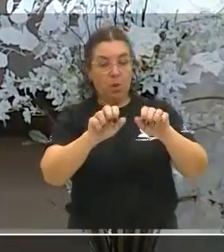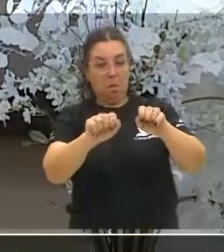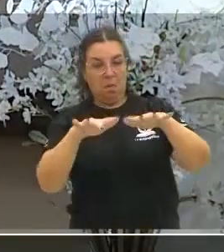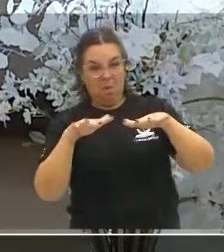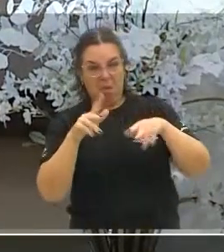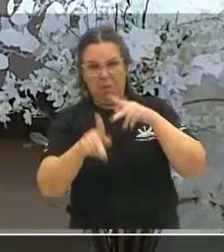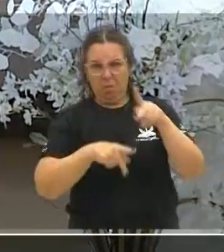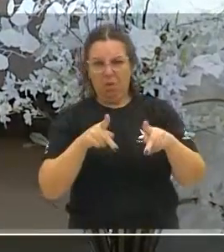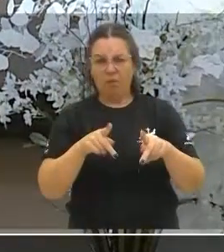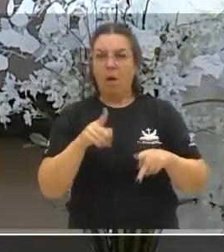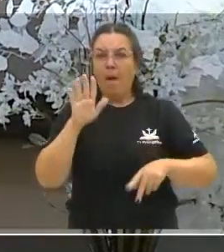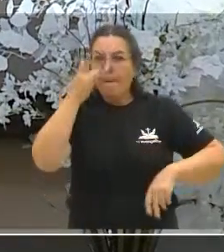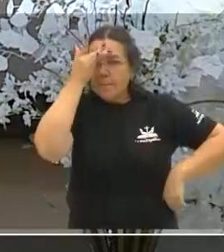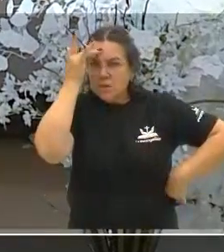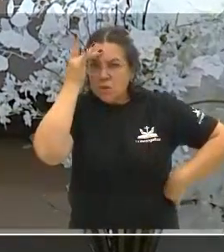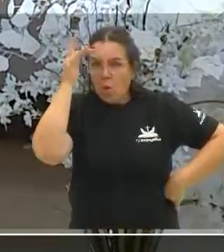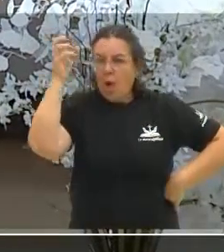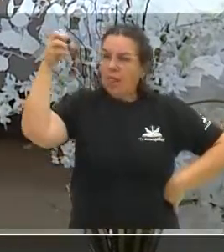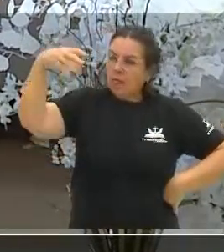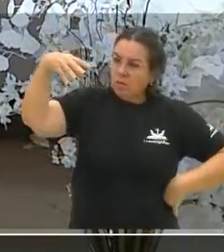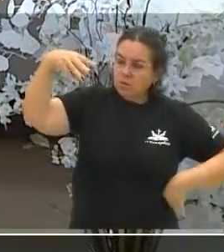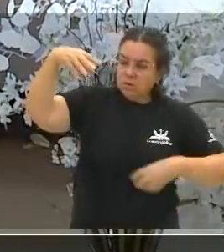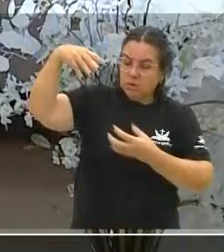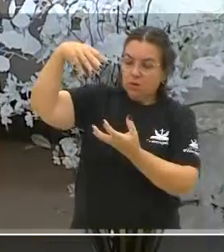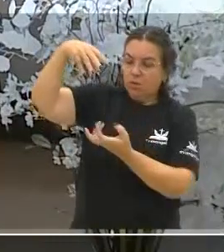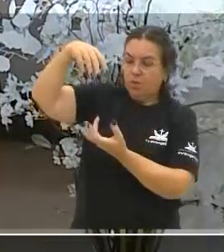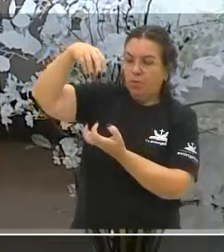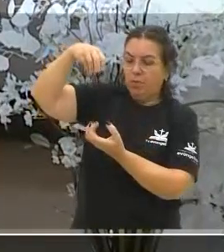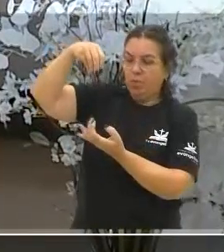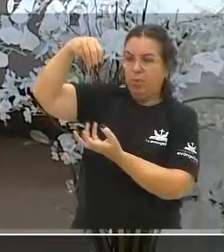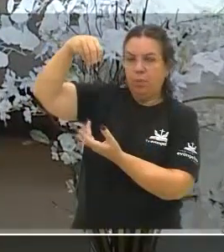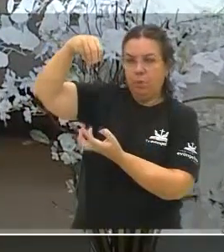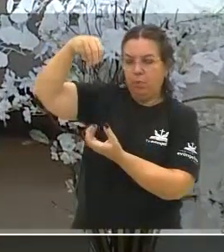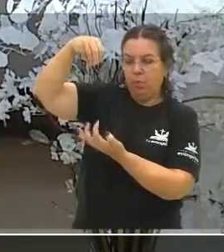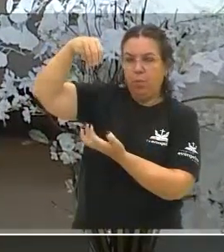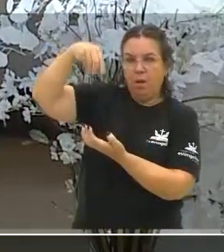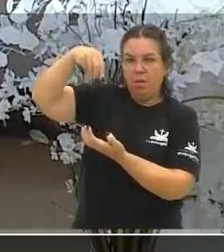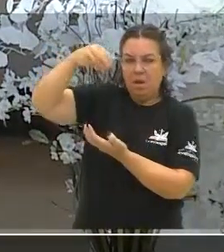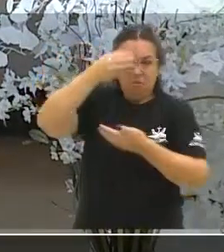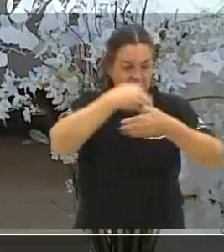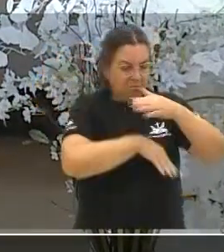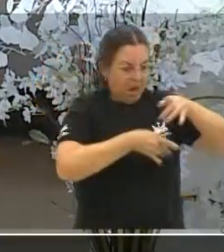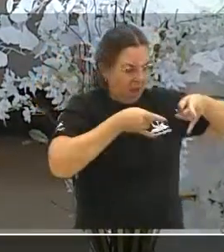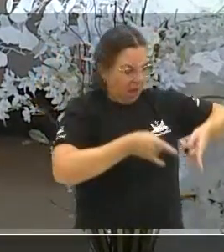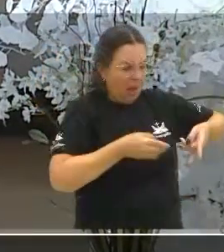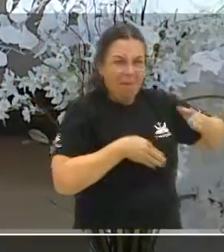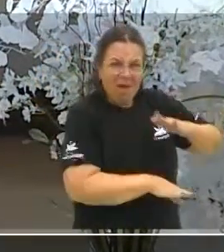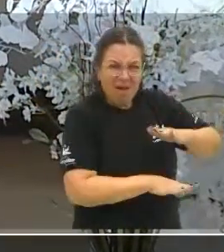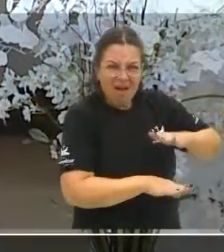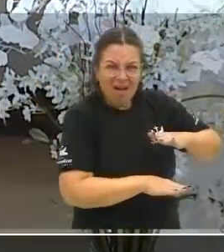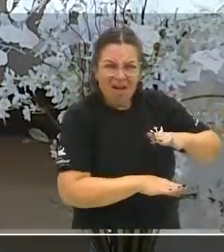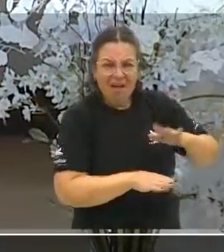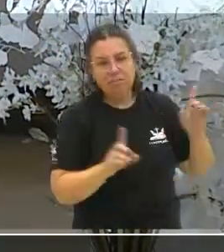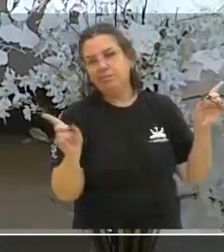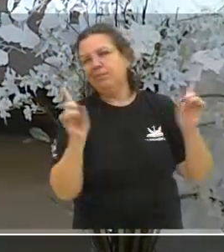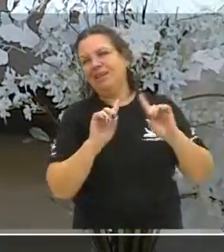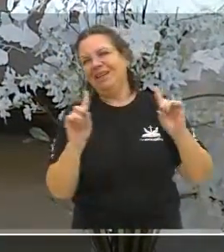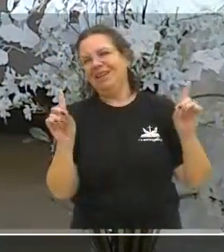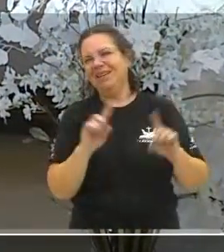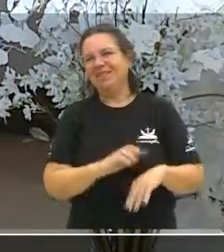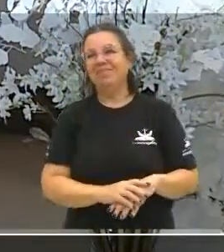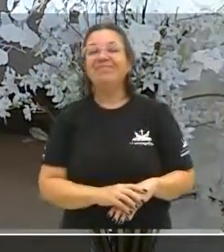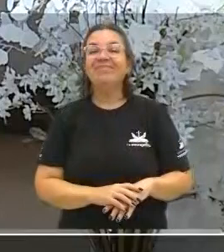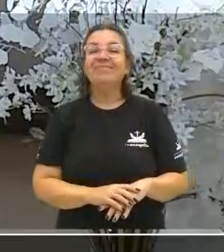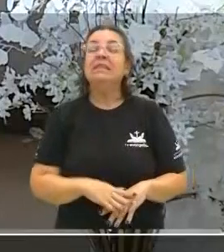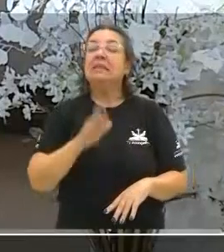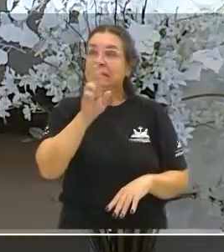lâmpada para cobri-la com uma vasilha ou colocá-la debaixo de uma cama. Meus irmãos, o Senhor é